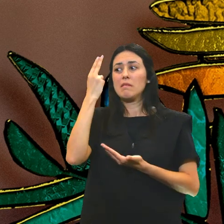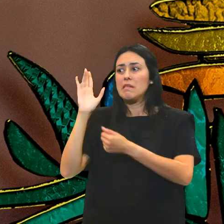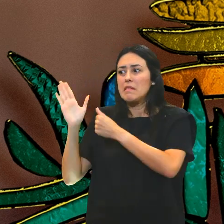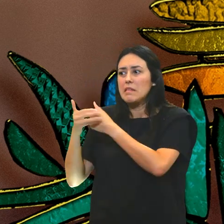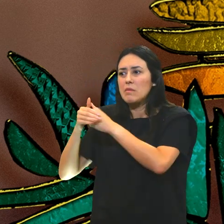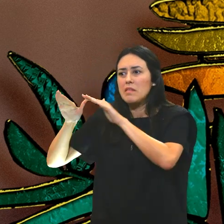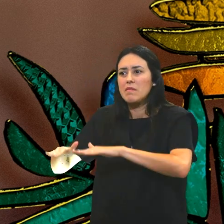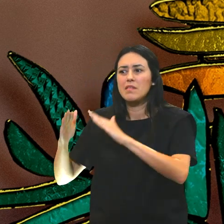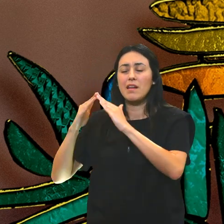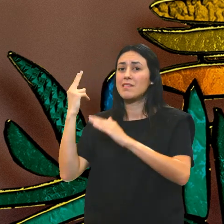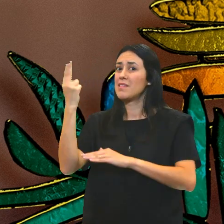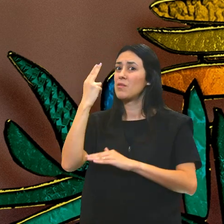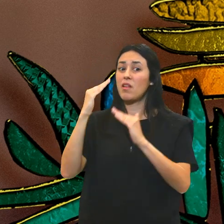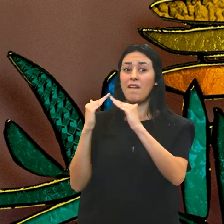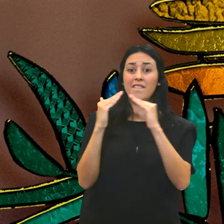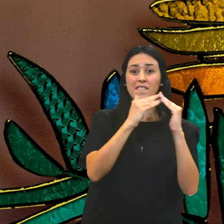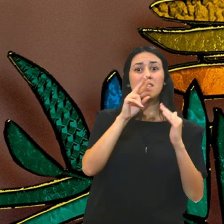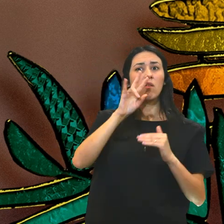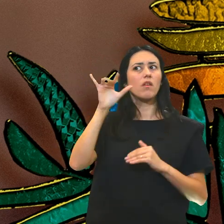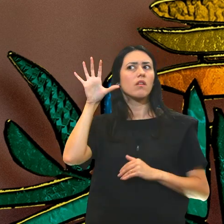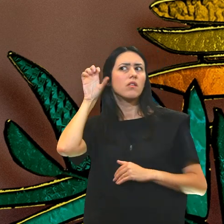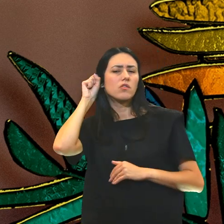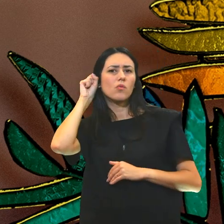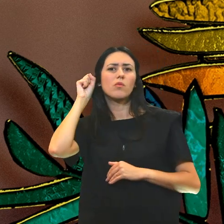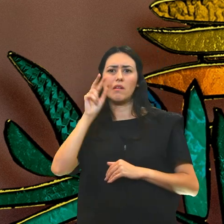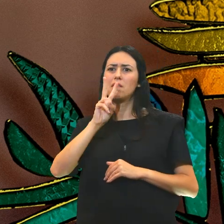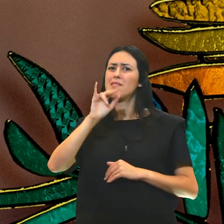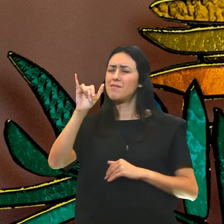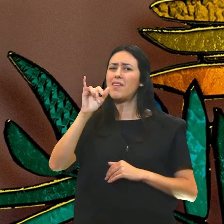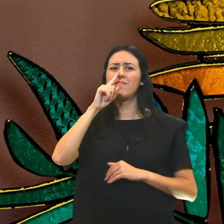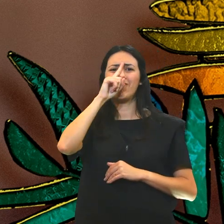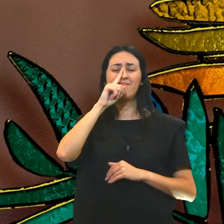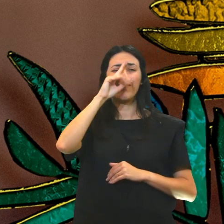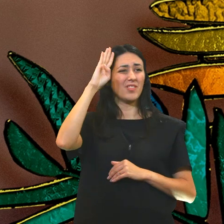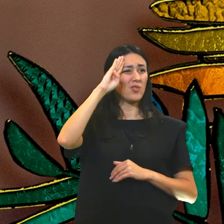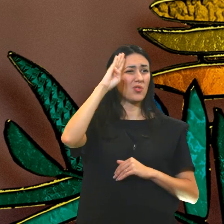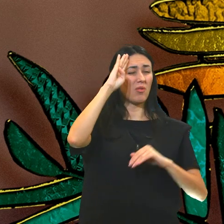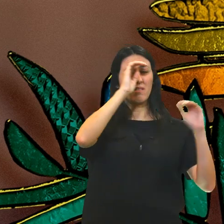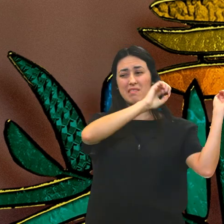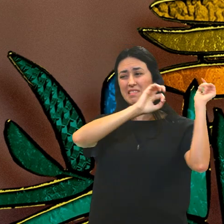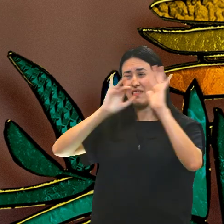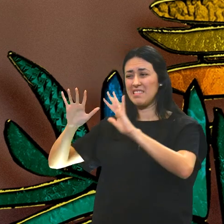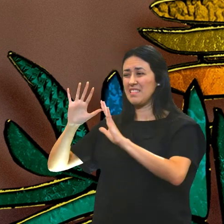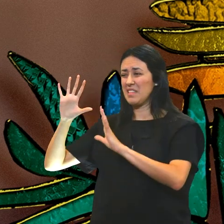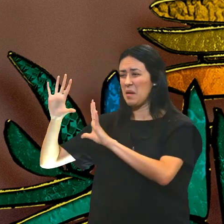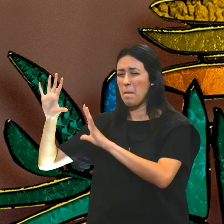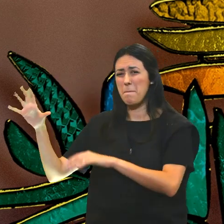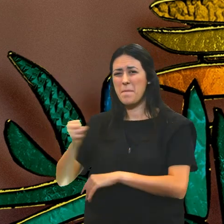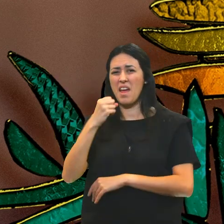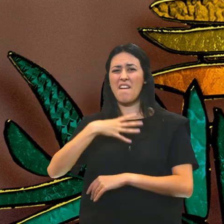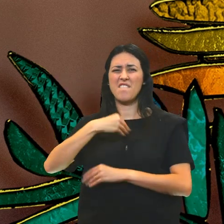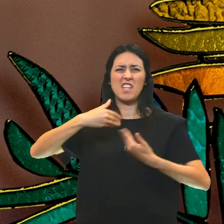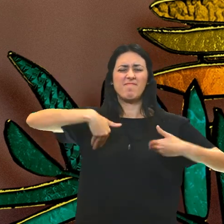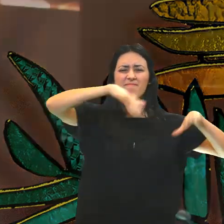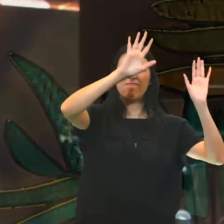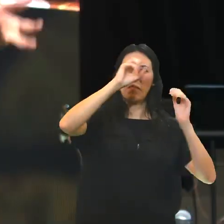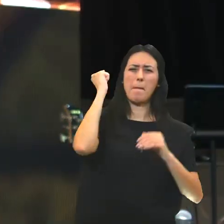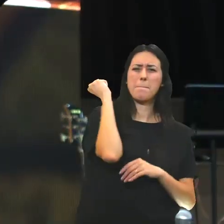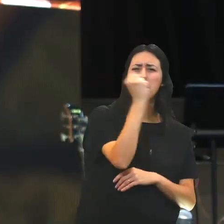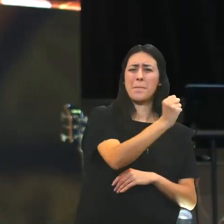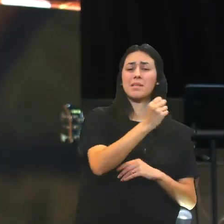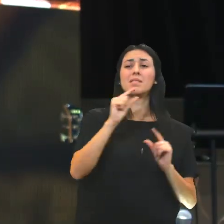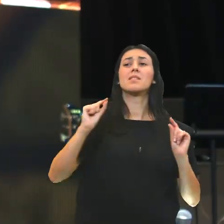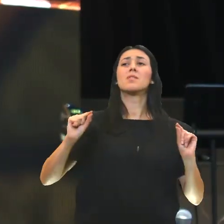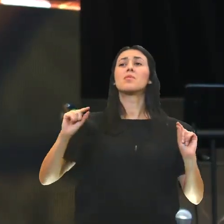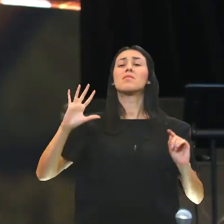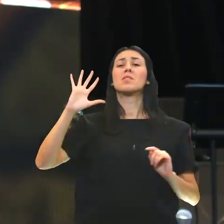dentro de casa, os vizinhos vão ouvir, é questão de tempo para os soldados invadirem a nossa casa, levarem nosso filho embora, vão matar o nosso filho, o que